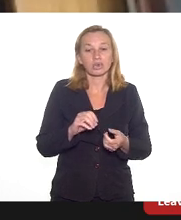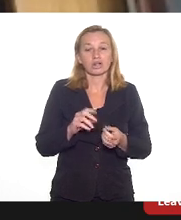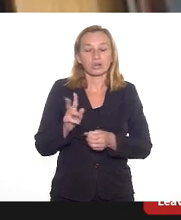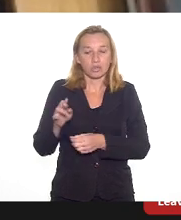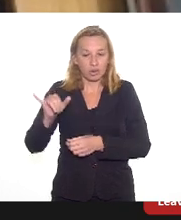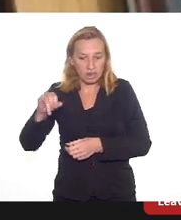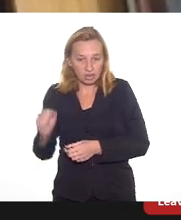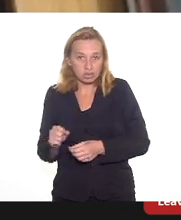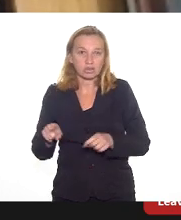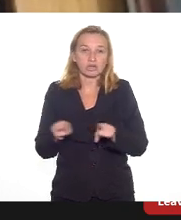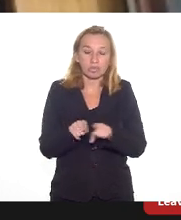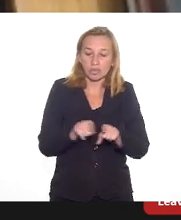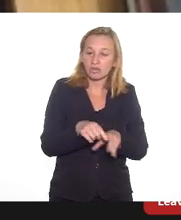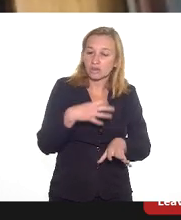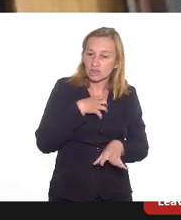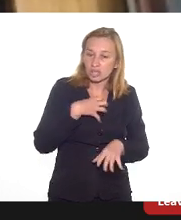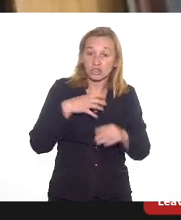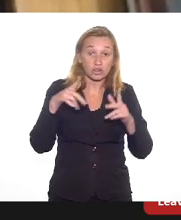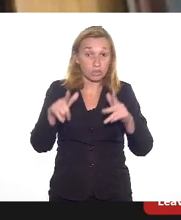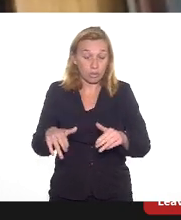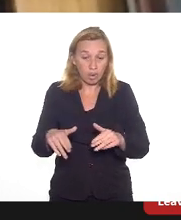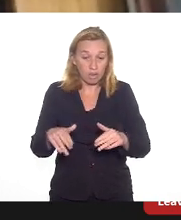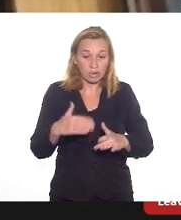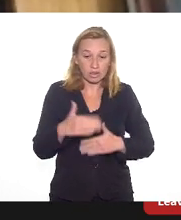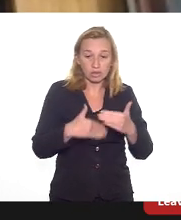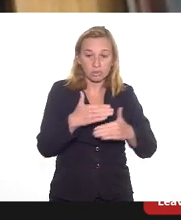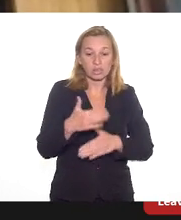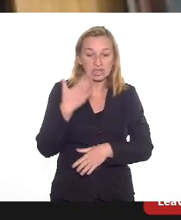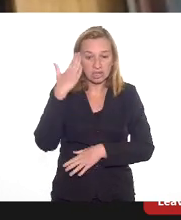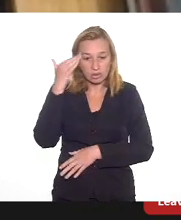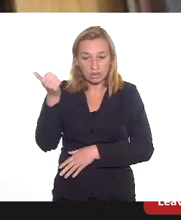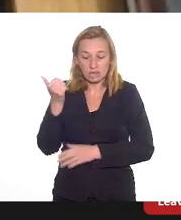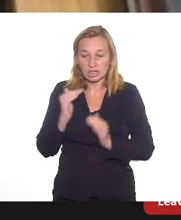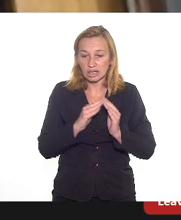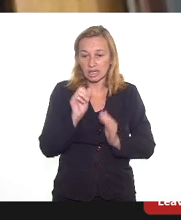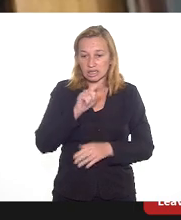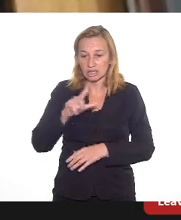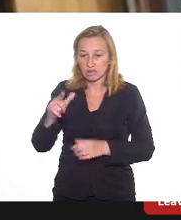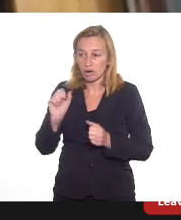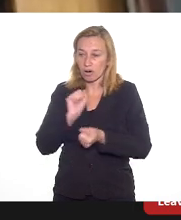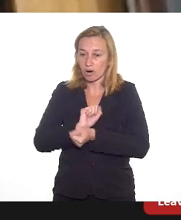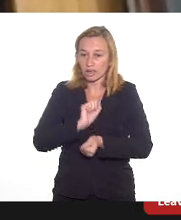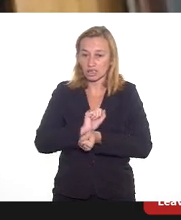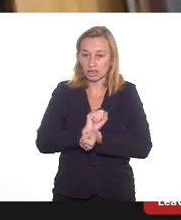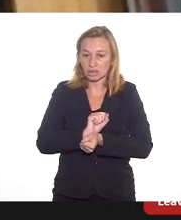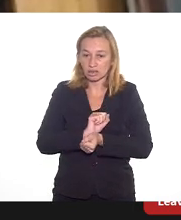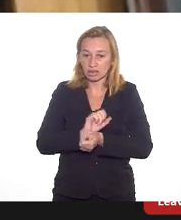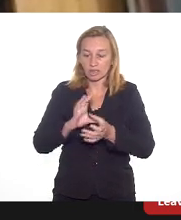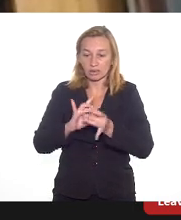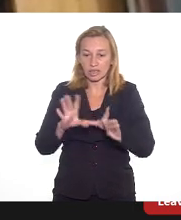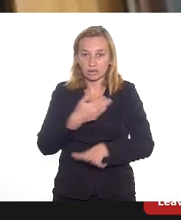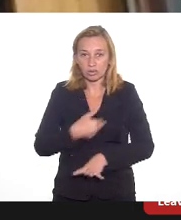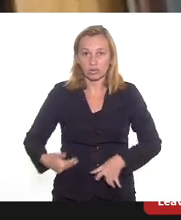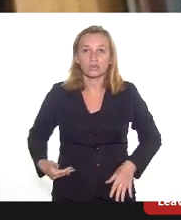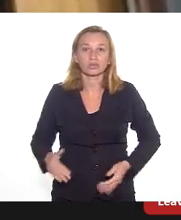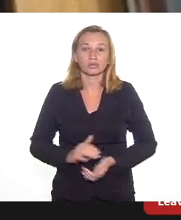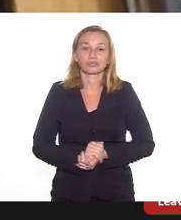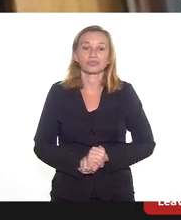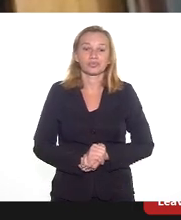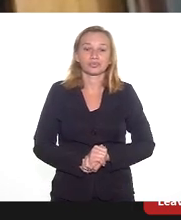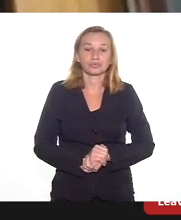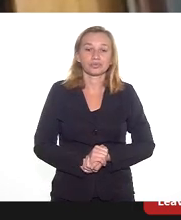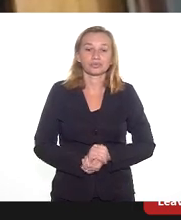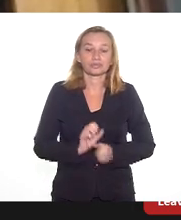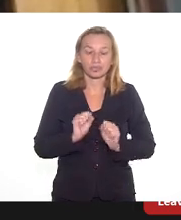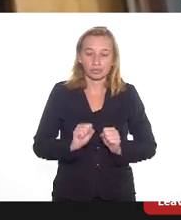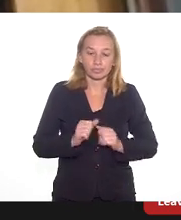também foi nesse sentido, e esse processo, até onde eu sei, ele está na Casa Civil aguardando o autorizo do governador, para que